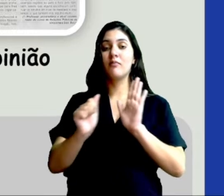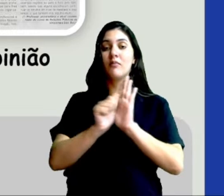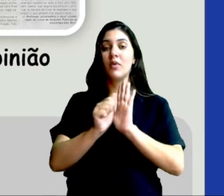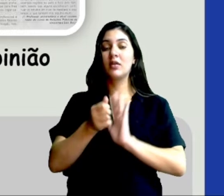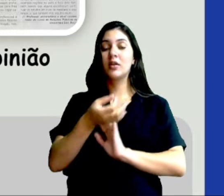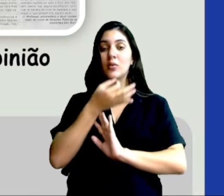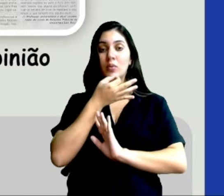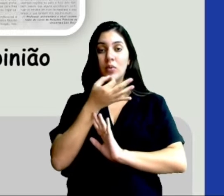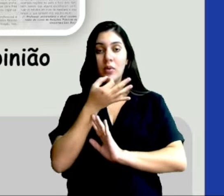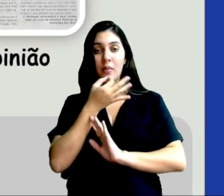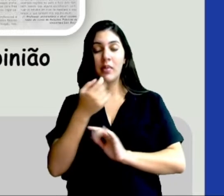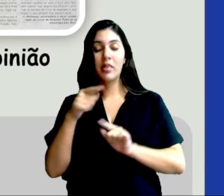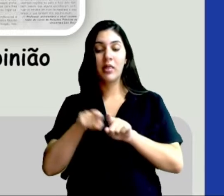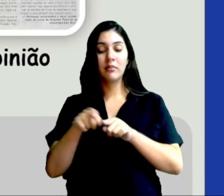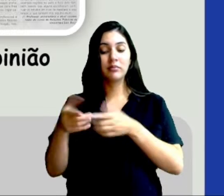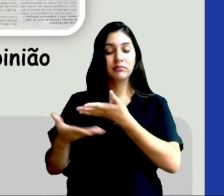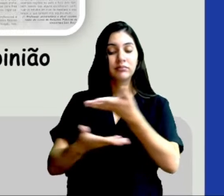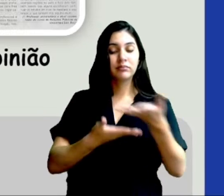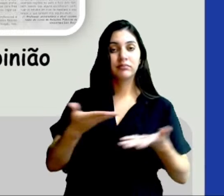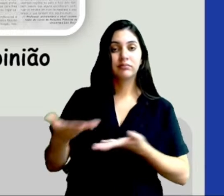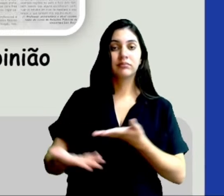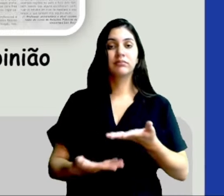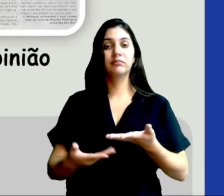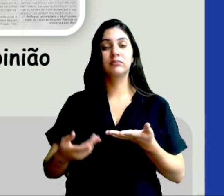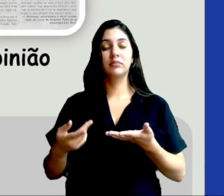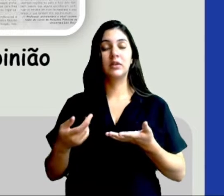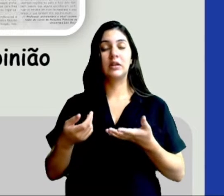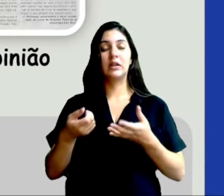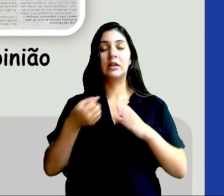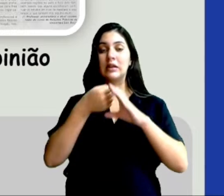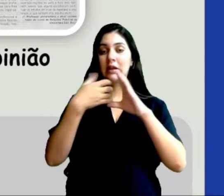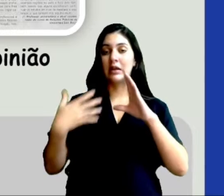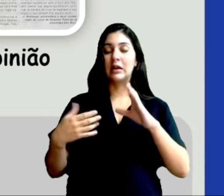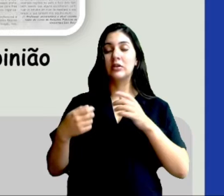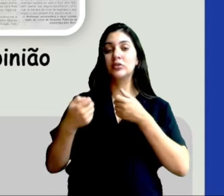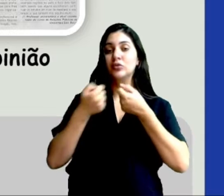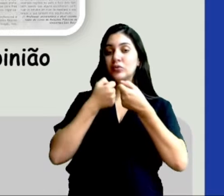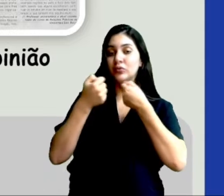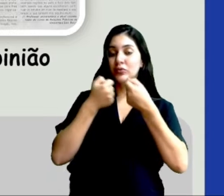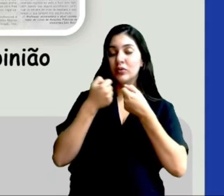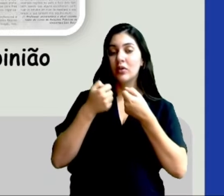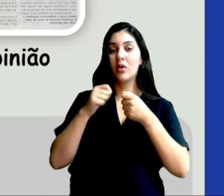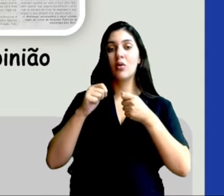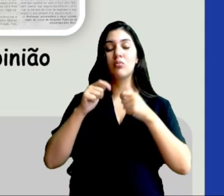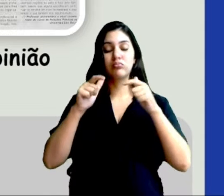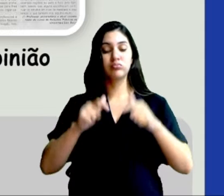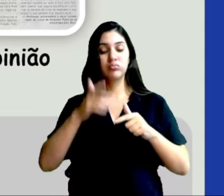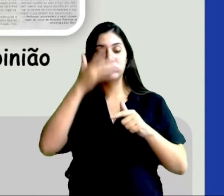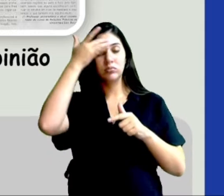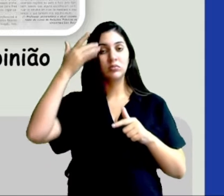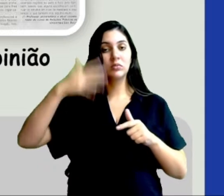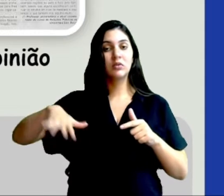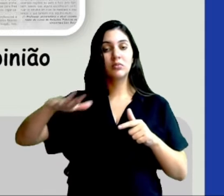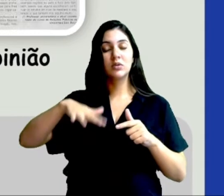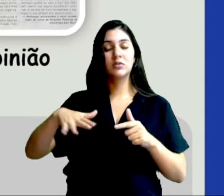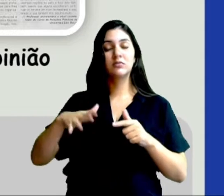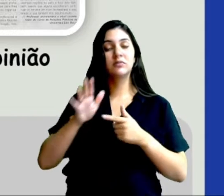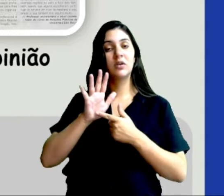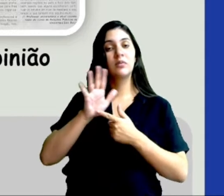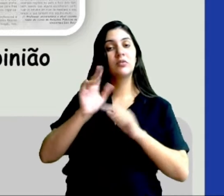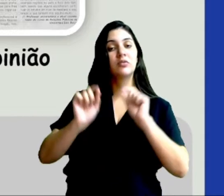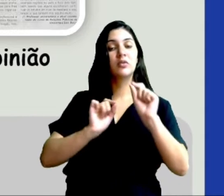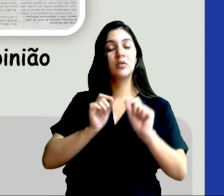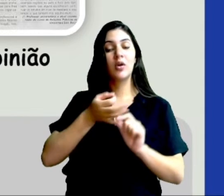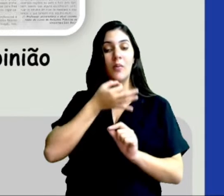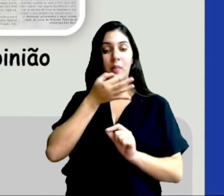opinião, também aí faz parte da esfera jornalística, onde as pessoas aí vão expor a sua